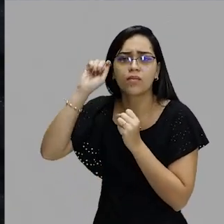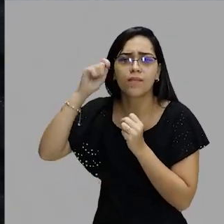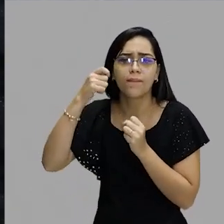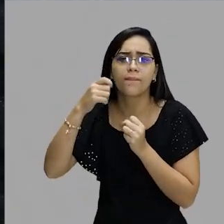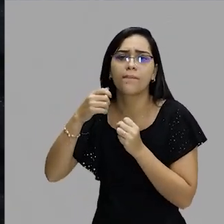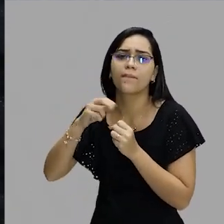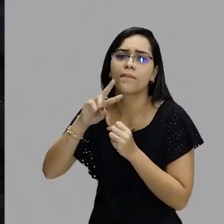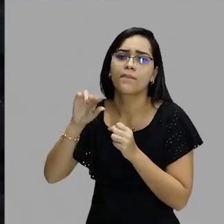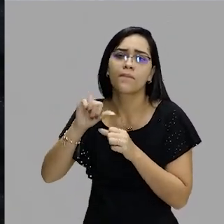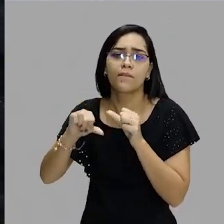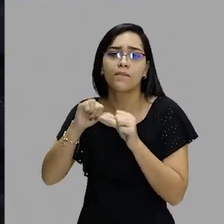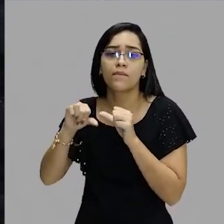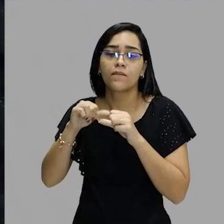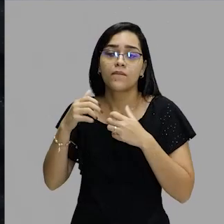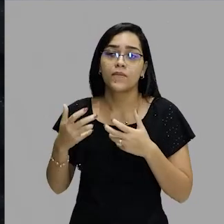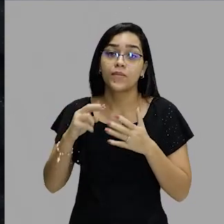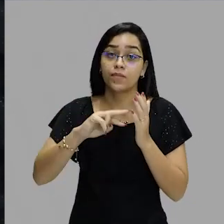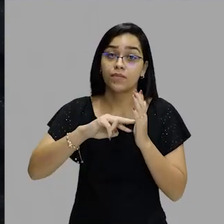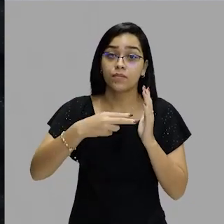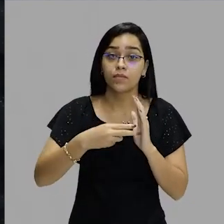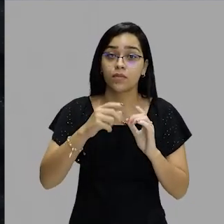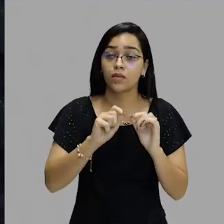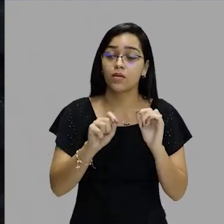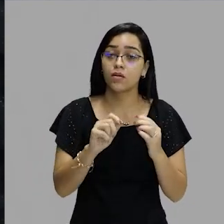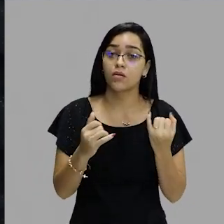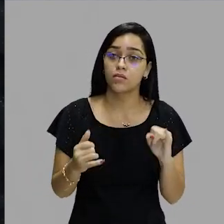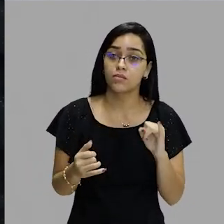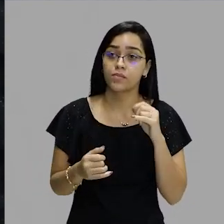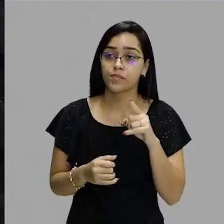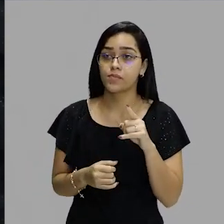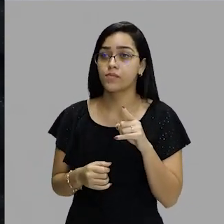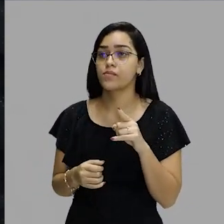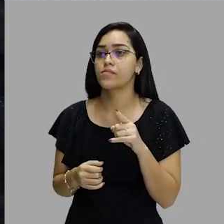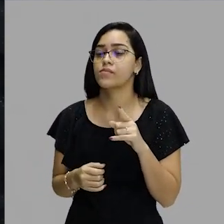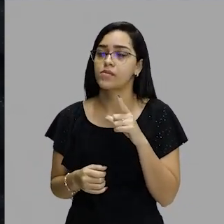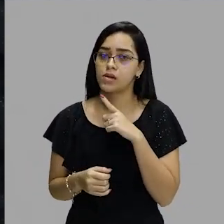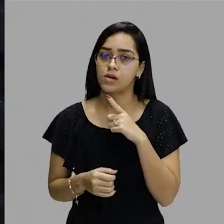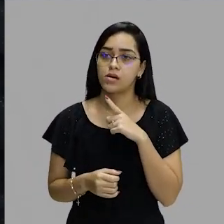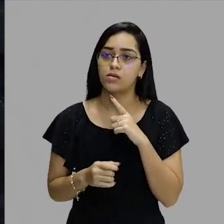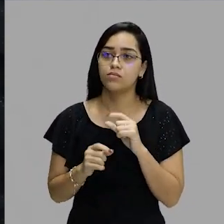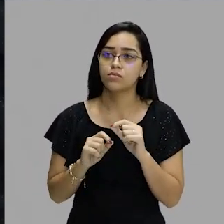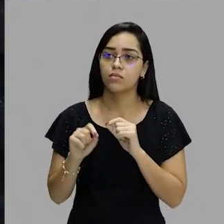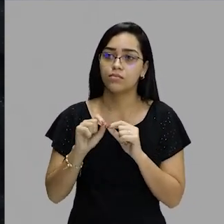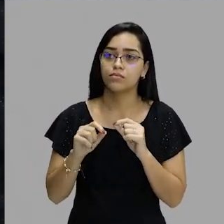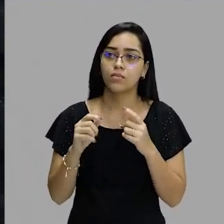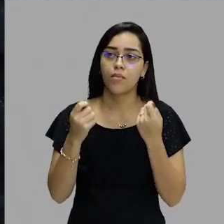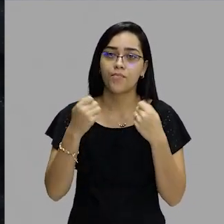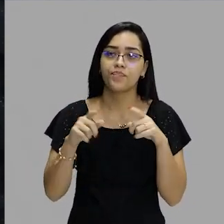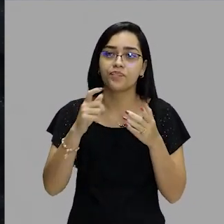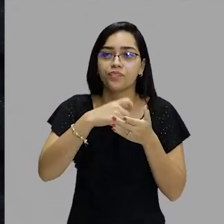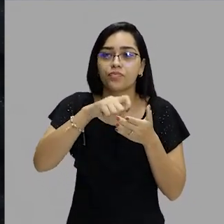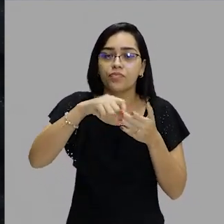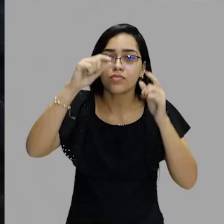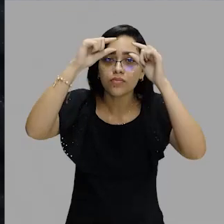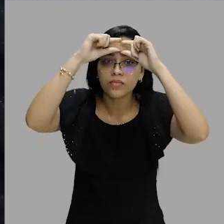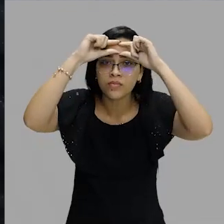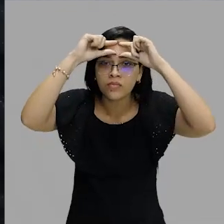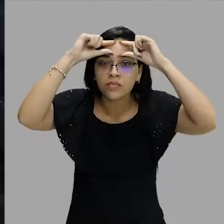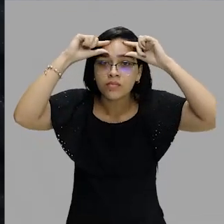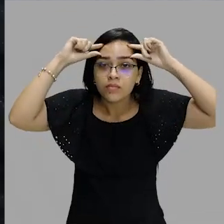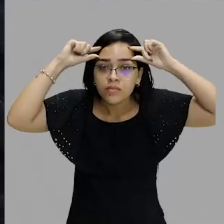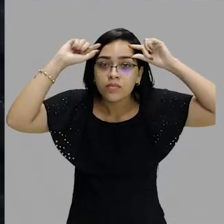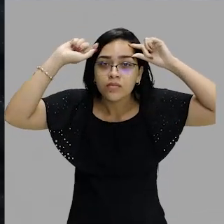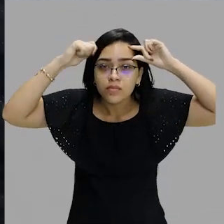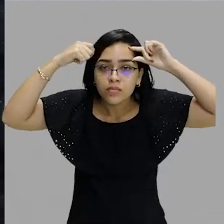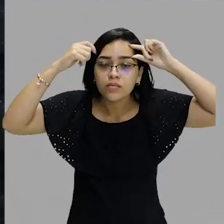fazendo mudanças e tudo. Isso não quer dizer que, se você de repente tiver a tez mais clara, você não precisa também escrever na testa, não é